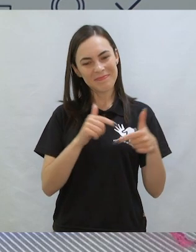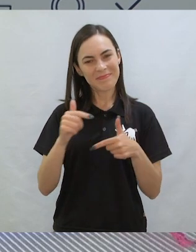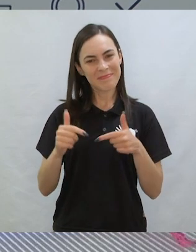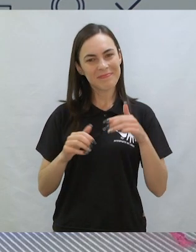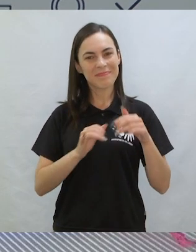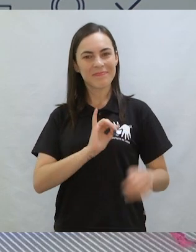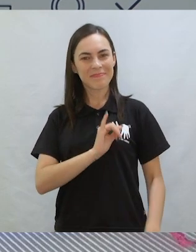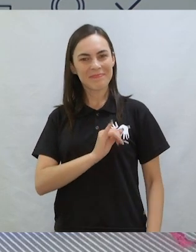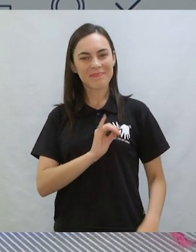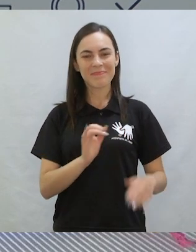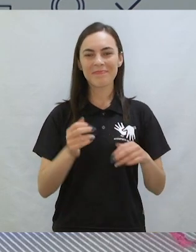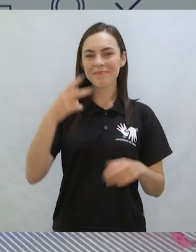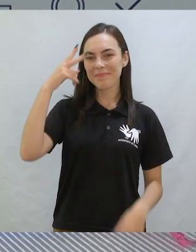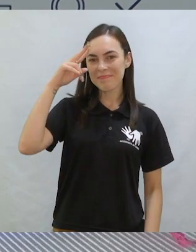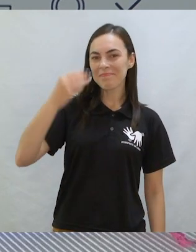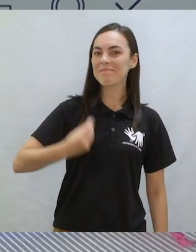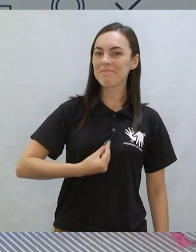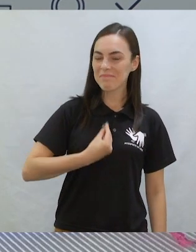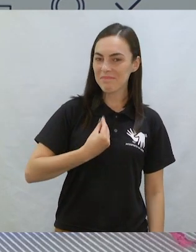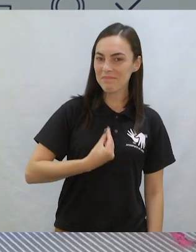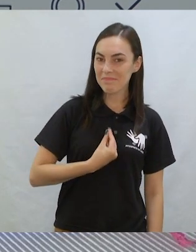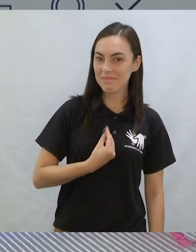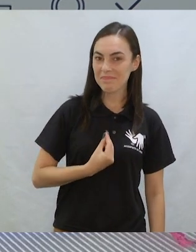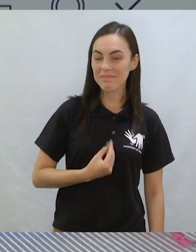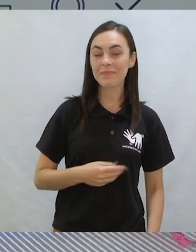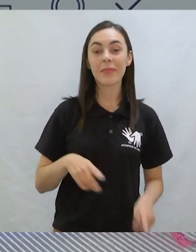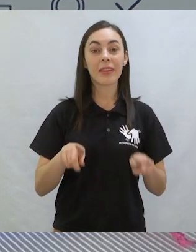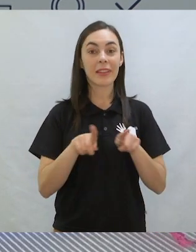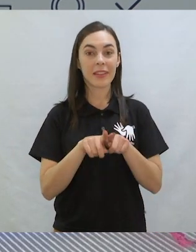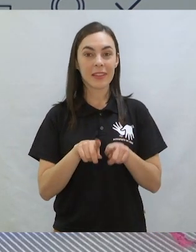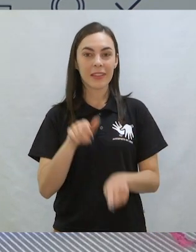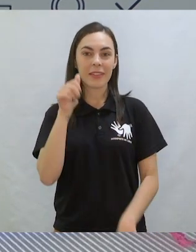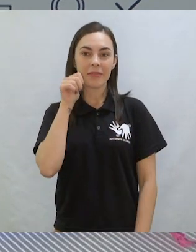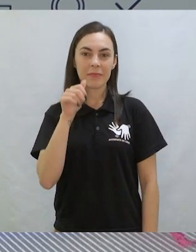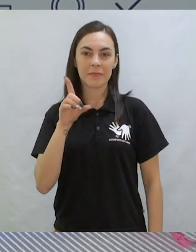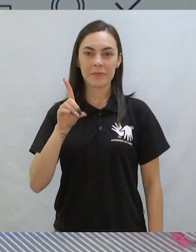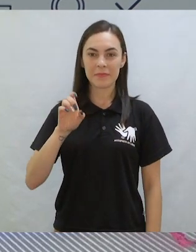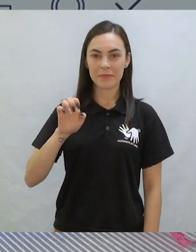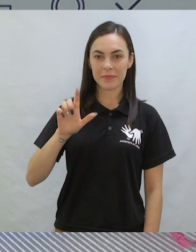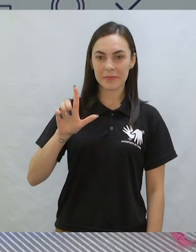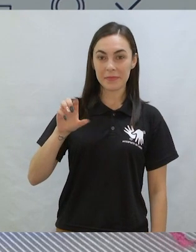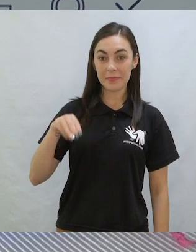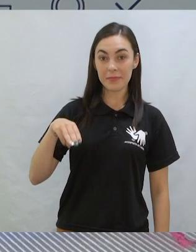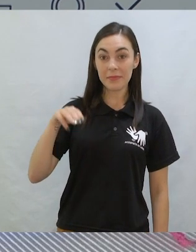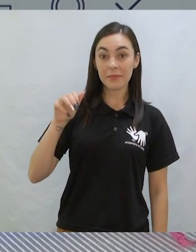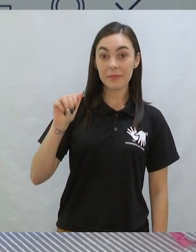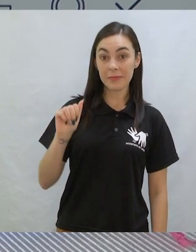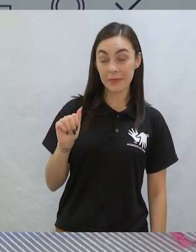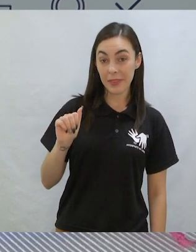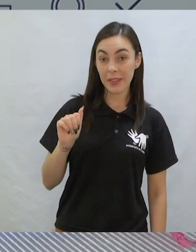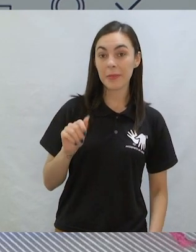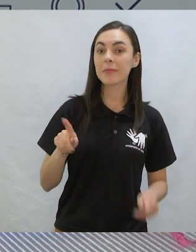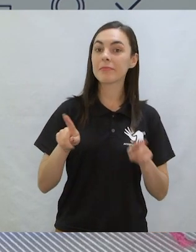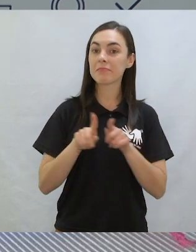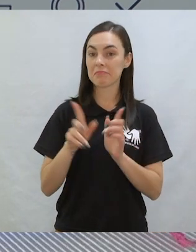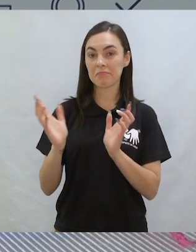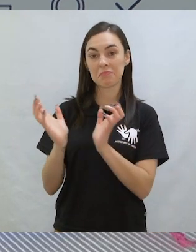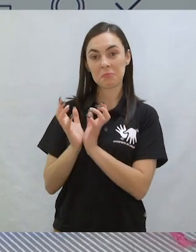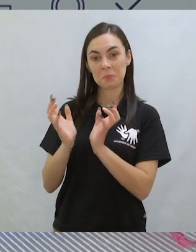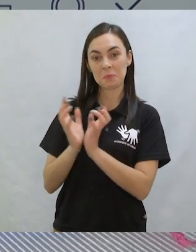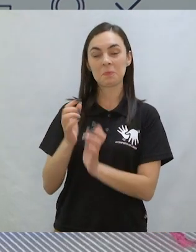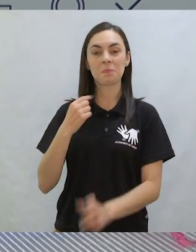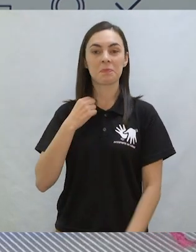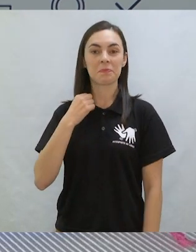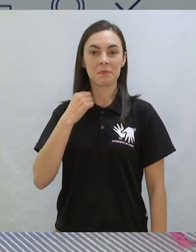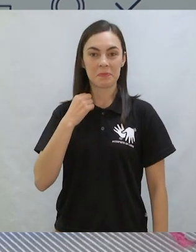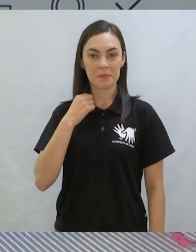desse pessoal no Instituto História Viva. E a Delma, que também escreve livros, ela também faz